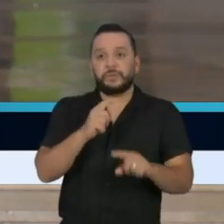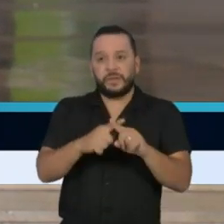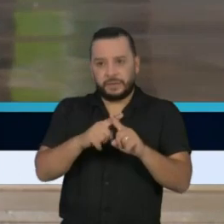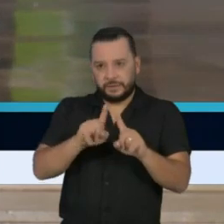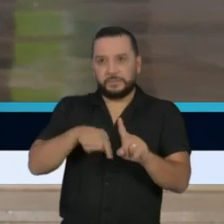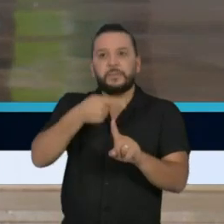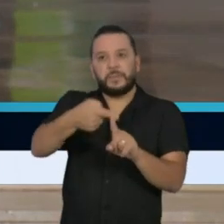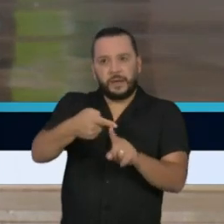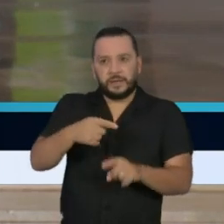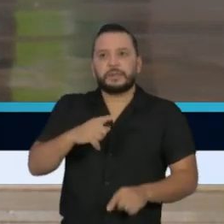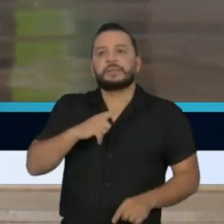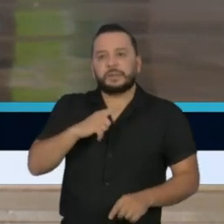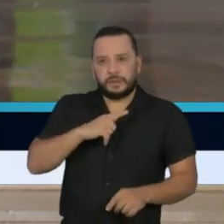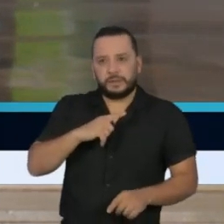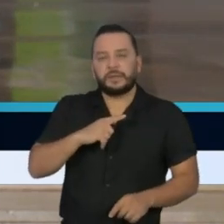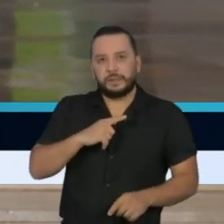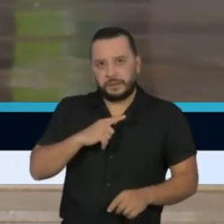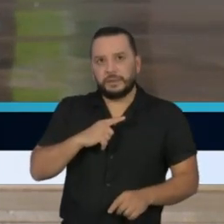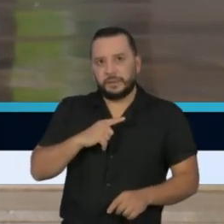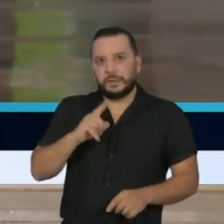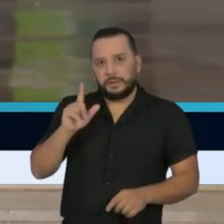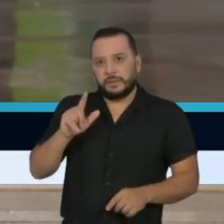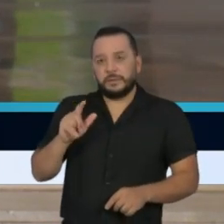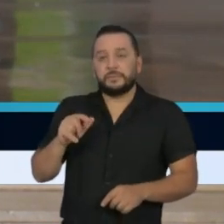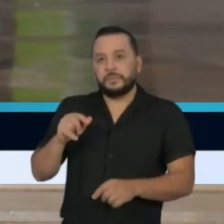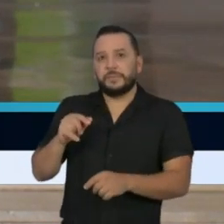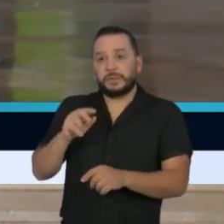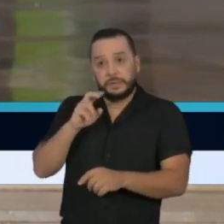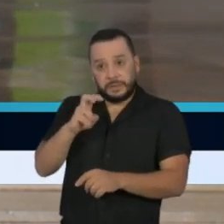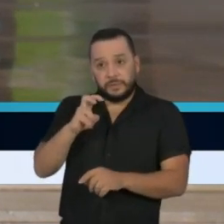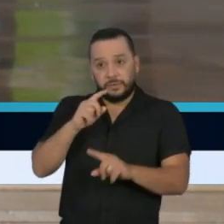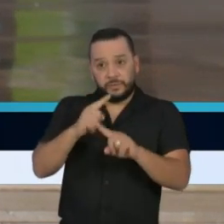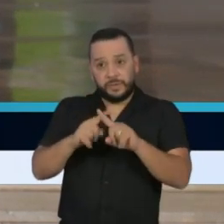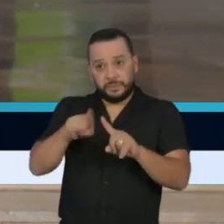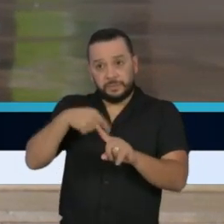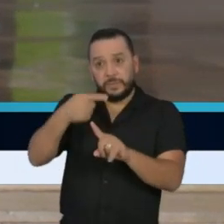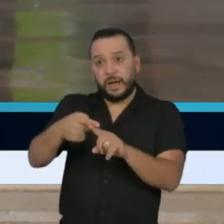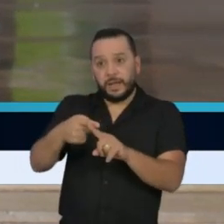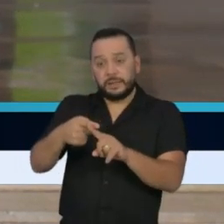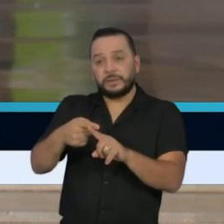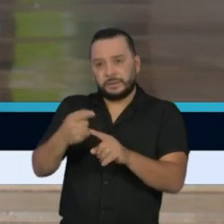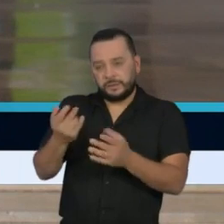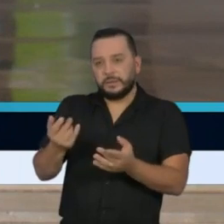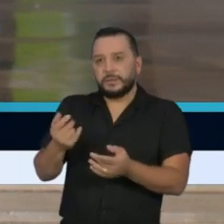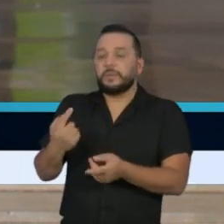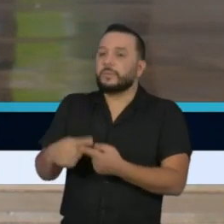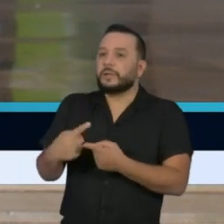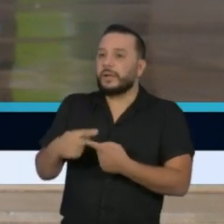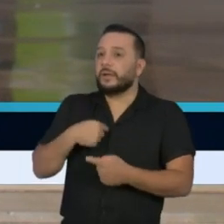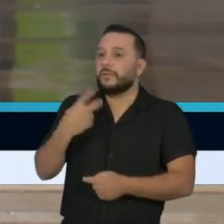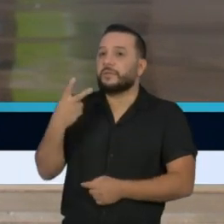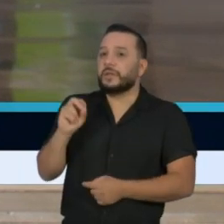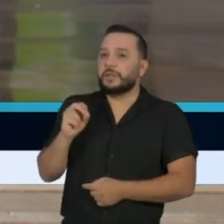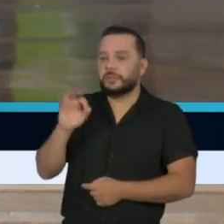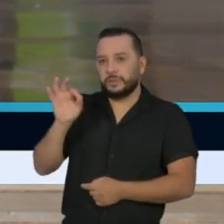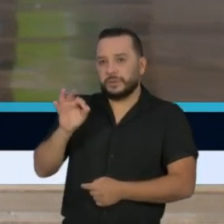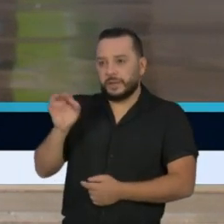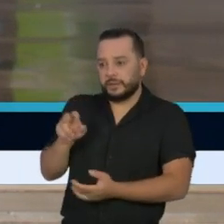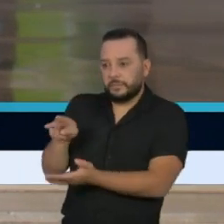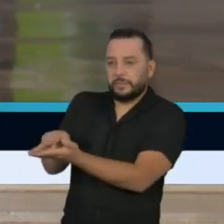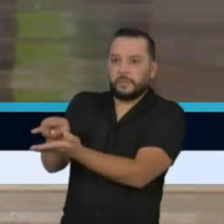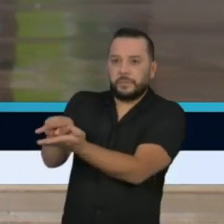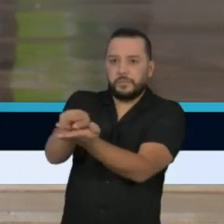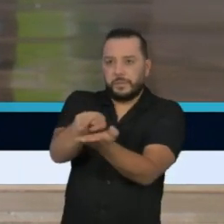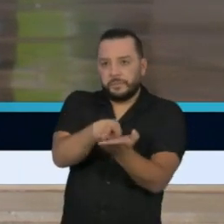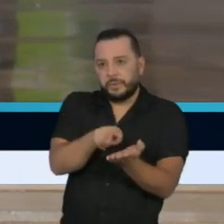política, são 5 vezes aquilo que está internado. Porque o índice de 20% de internação faz parte da